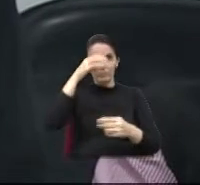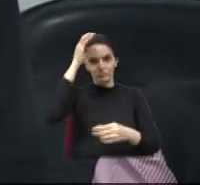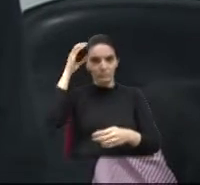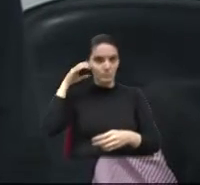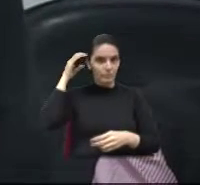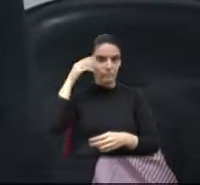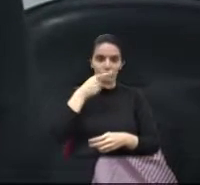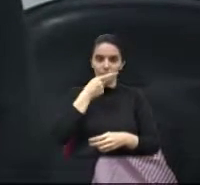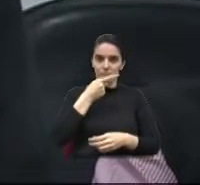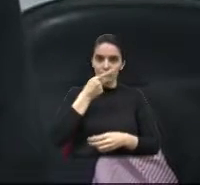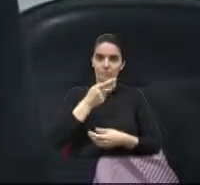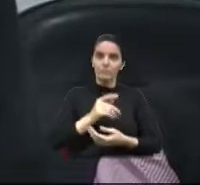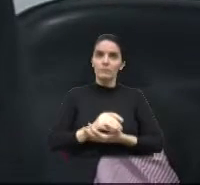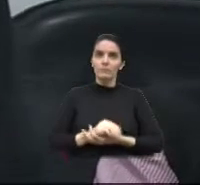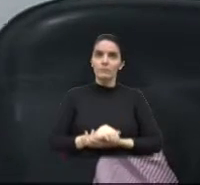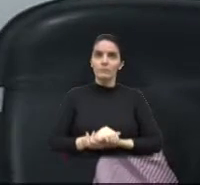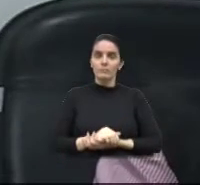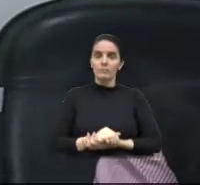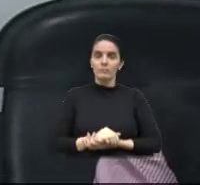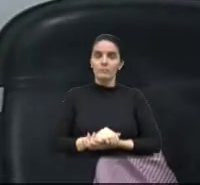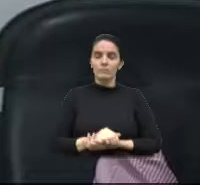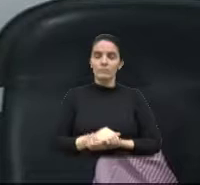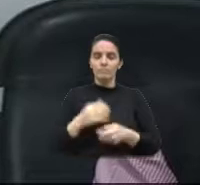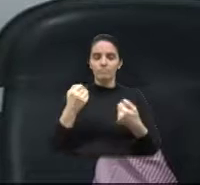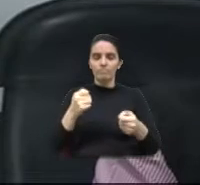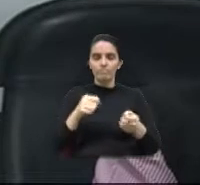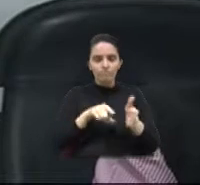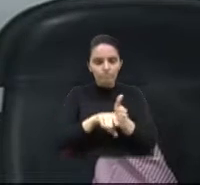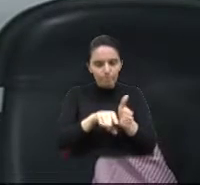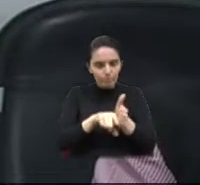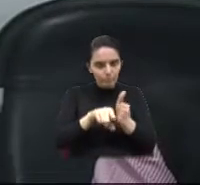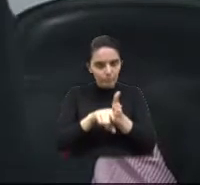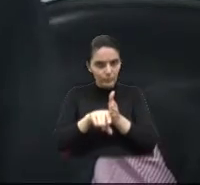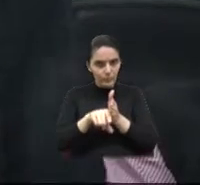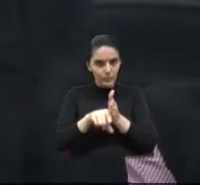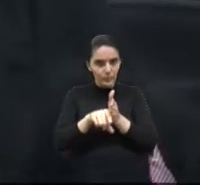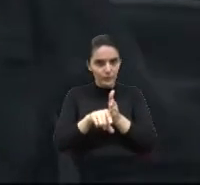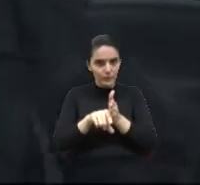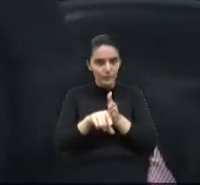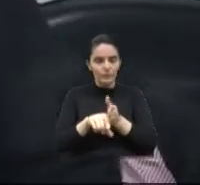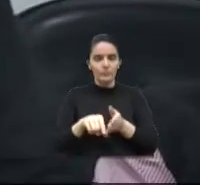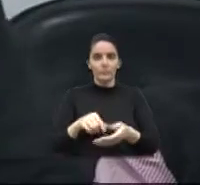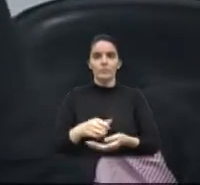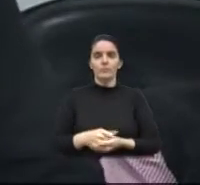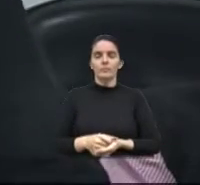Carolina Pontes, fazer uma pesquisa, vamos puxar quais